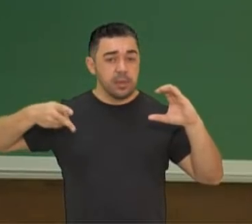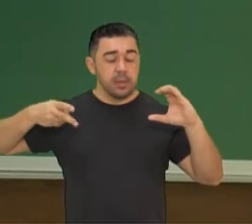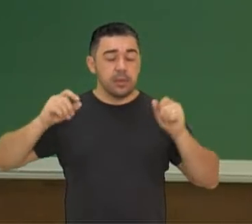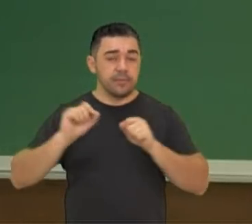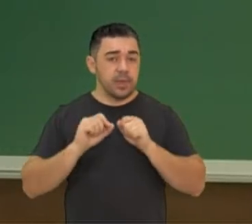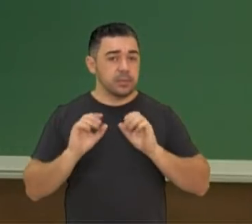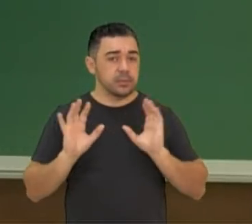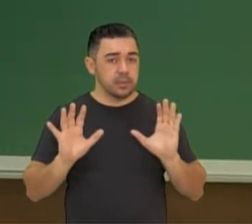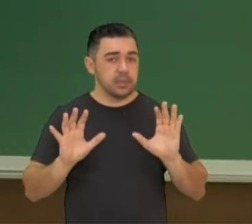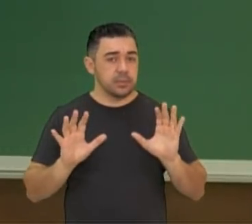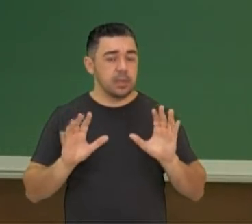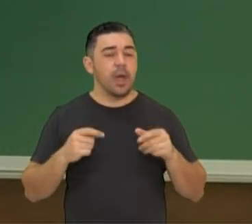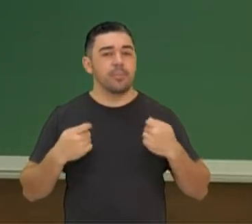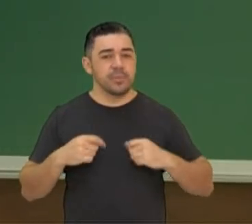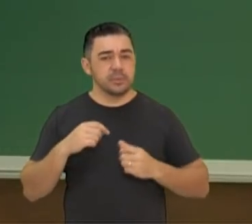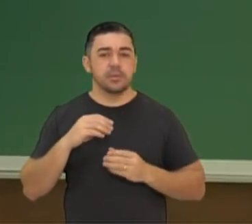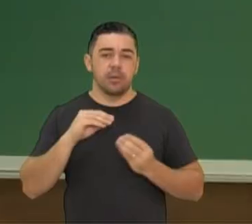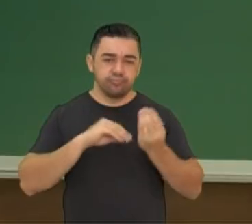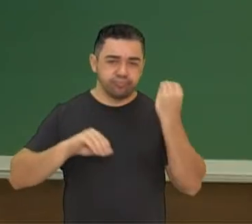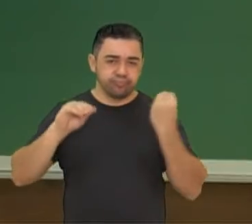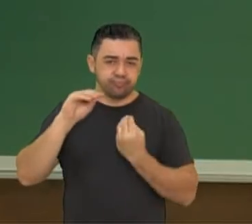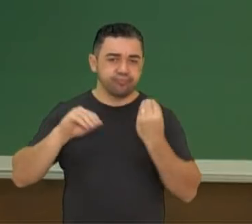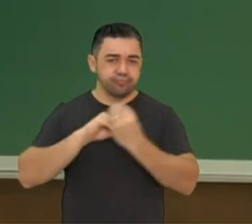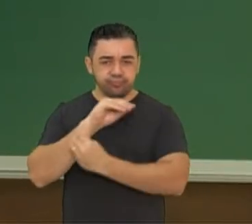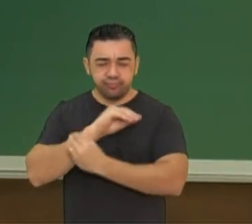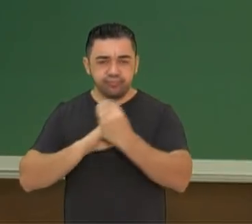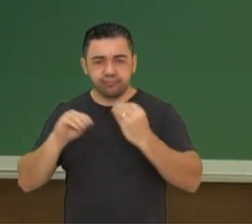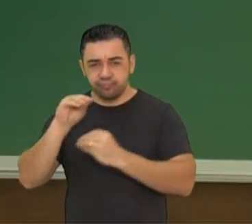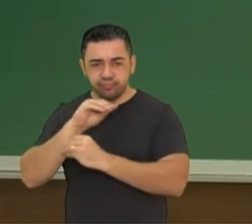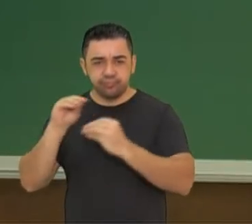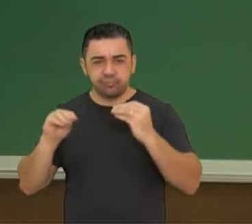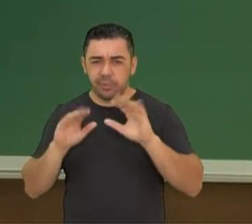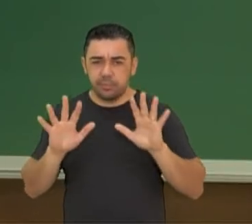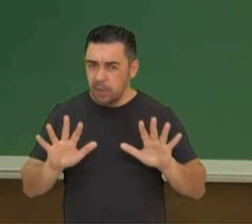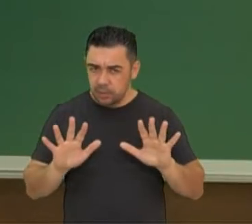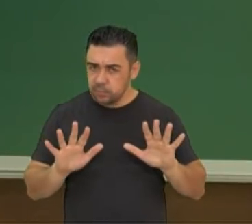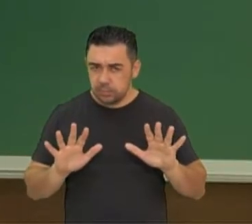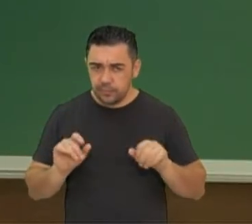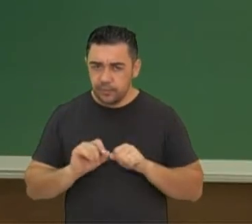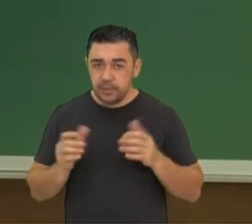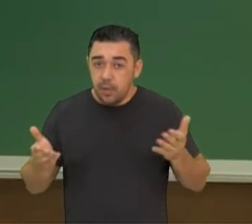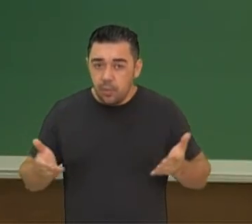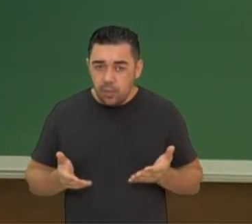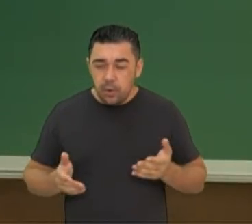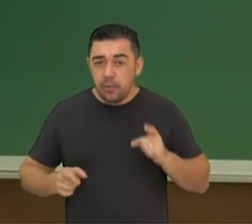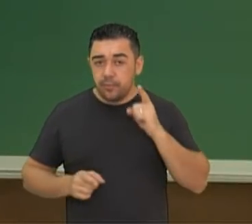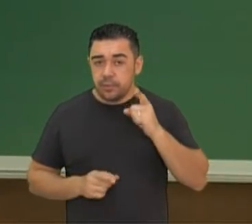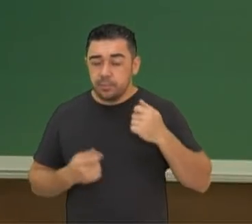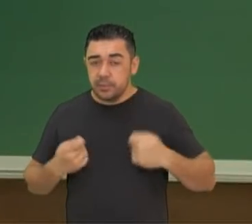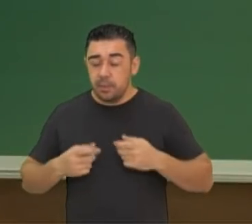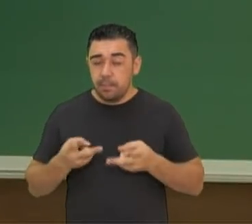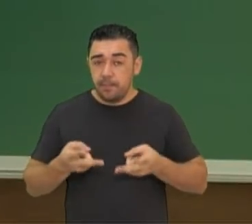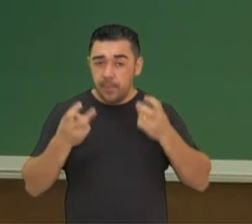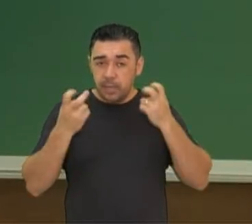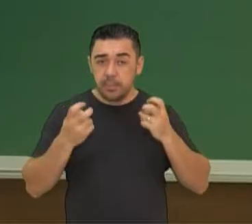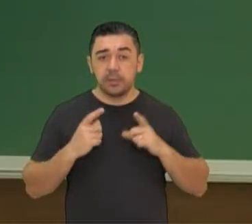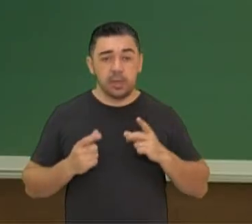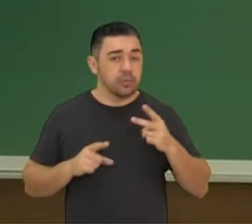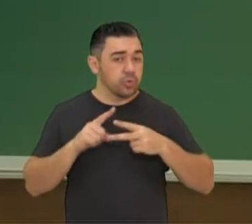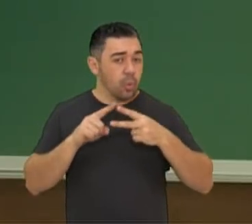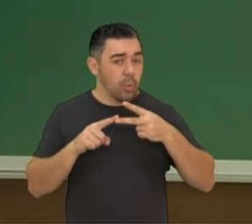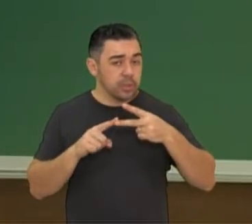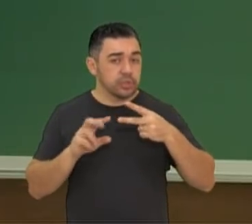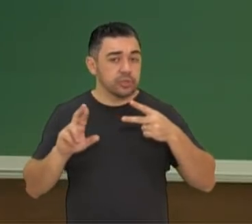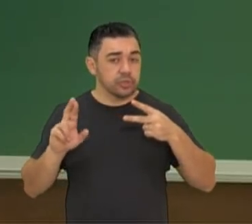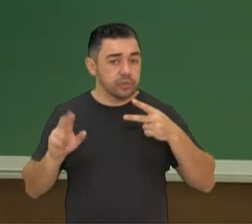jeito, eu preciso mexer um pouco mais na informação. Mas a gente não vai fazer isso tão já, certo? O que você precisa perceber é que existem duas maneiras de